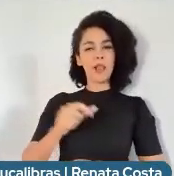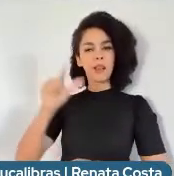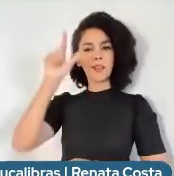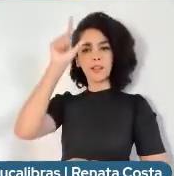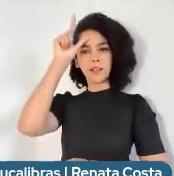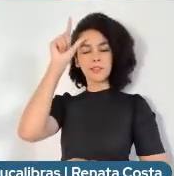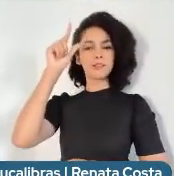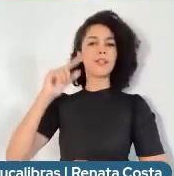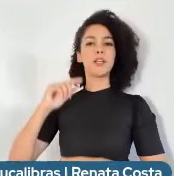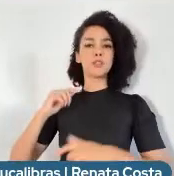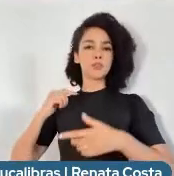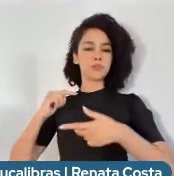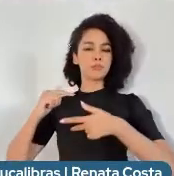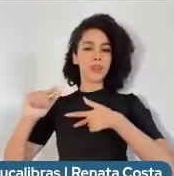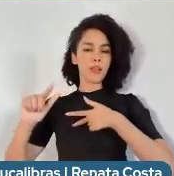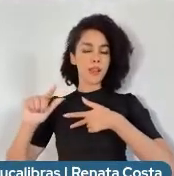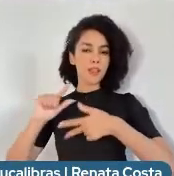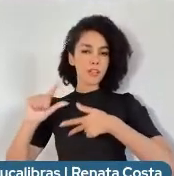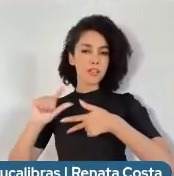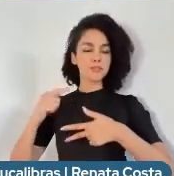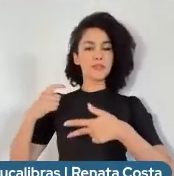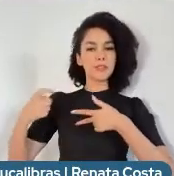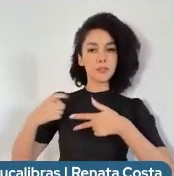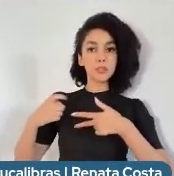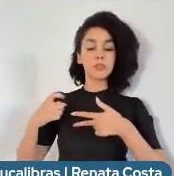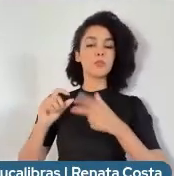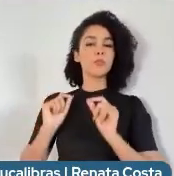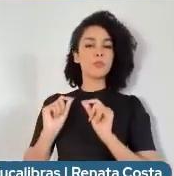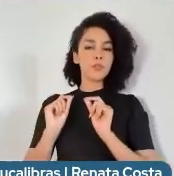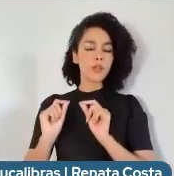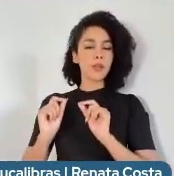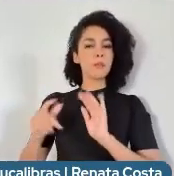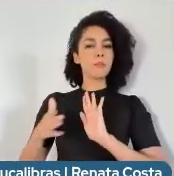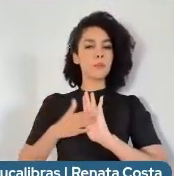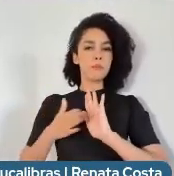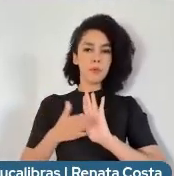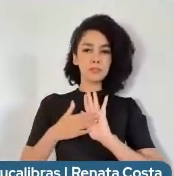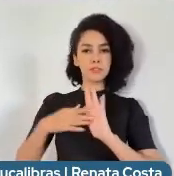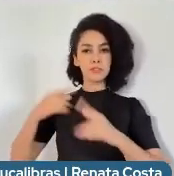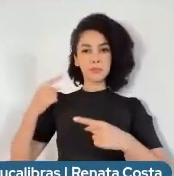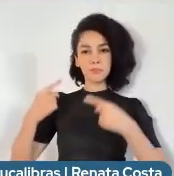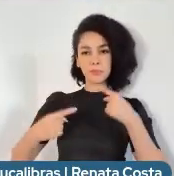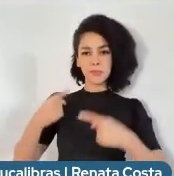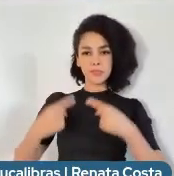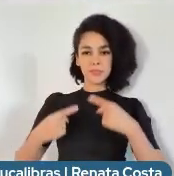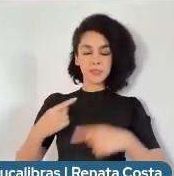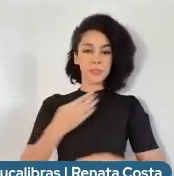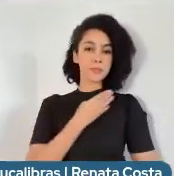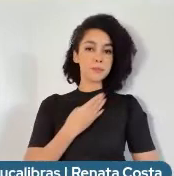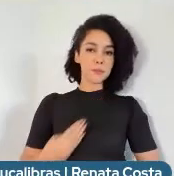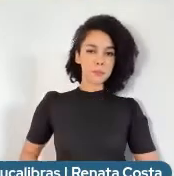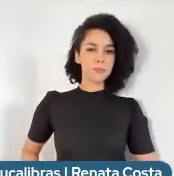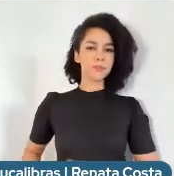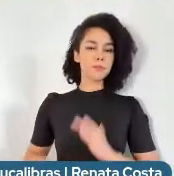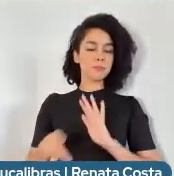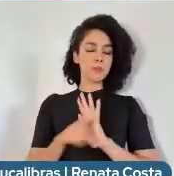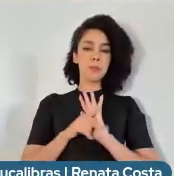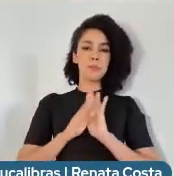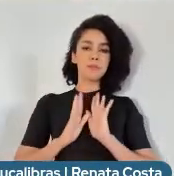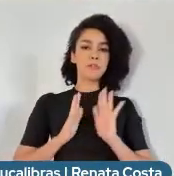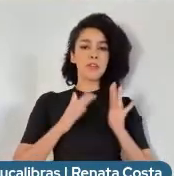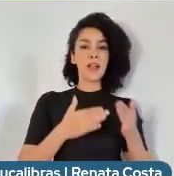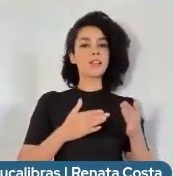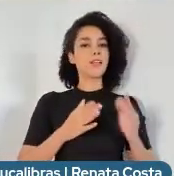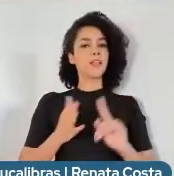Executivo e do Legislativo propostas de políticas públicas para tecnologia da informação